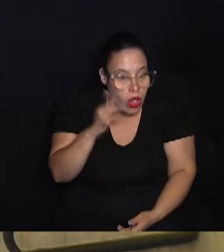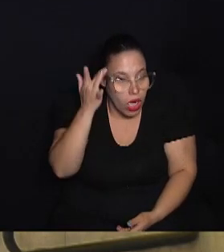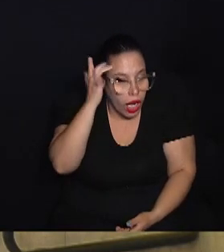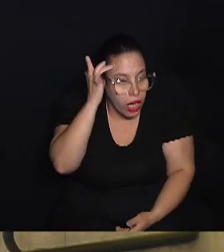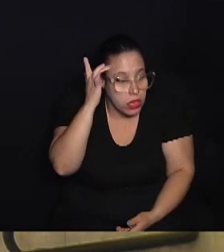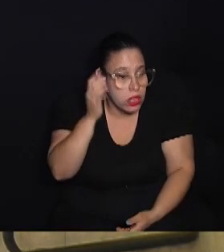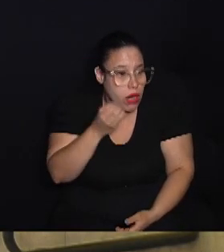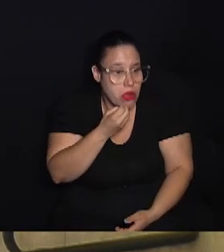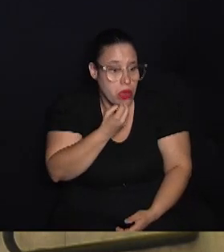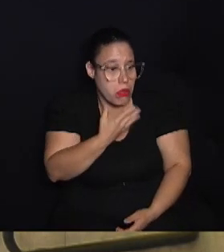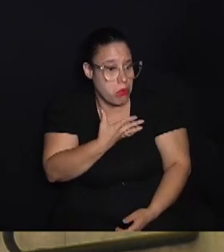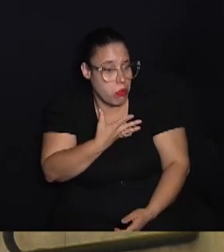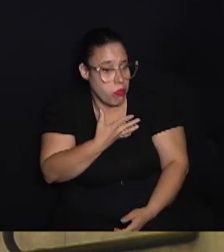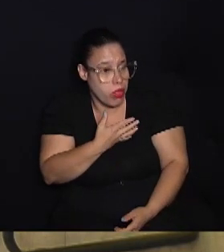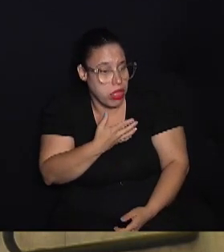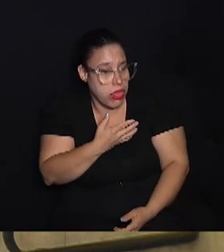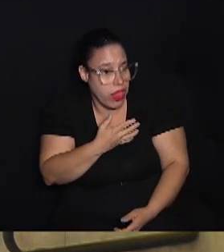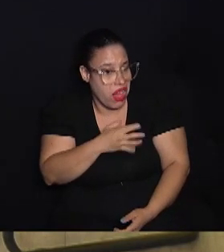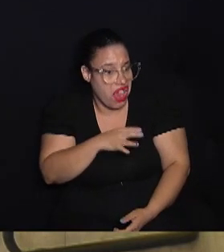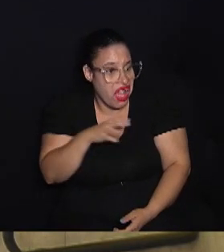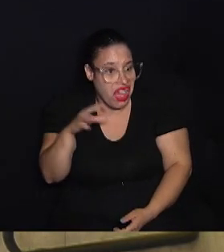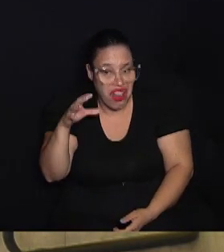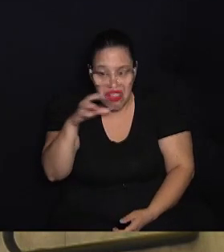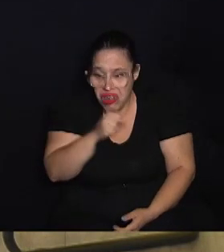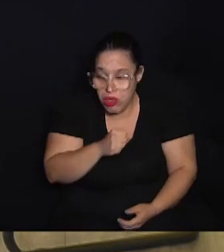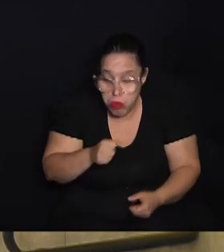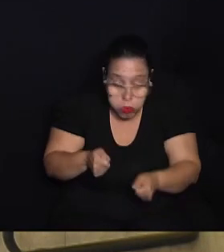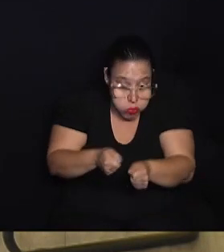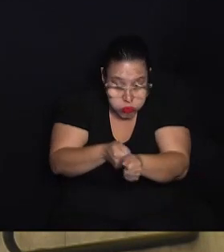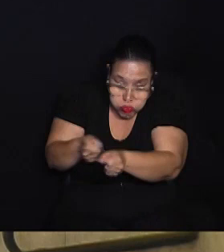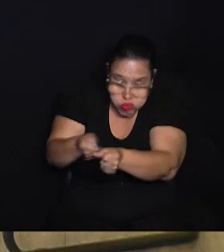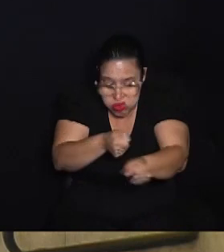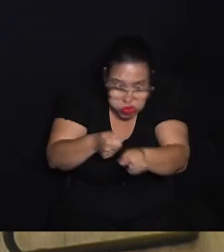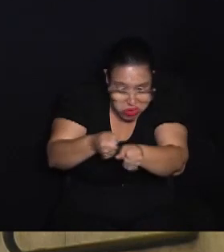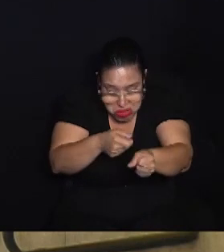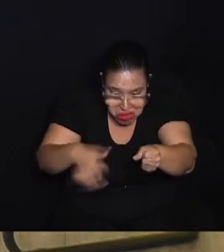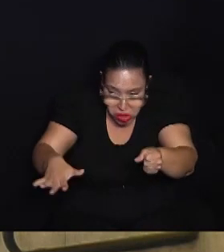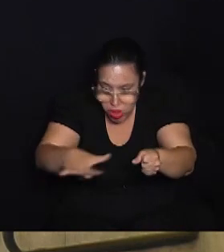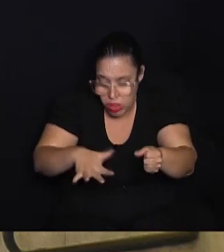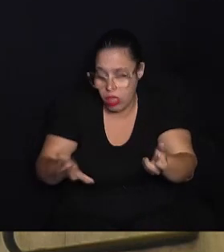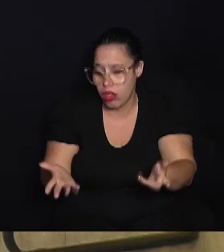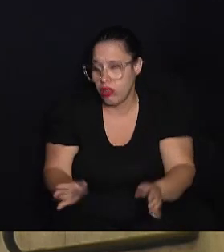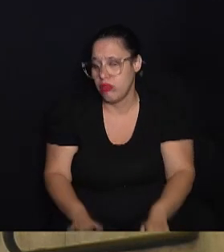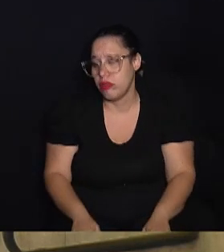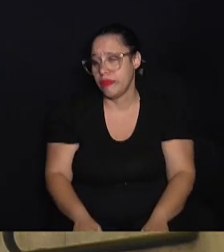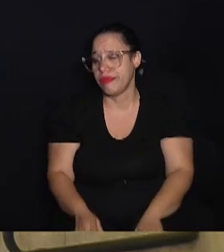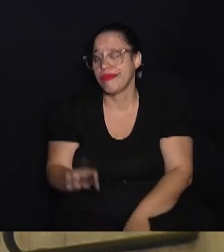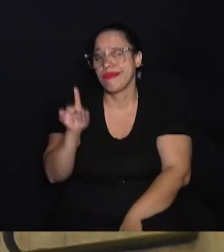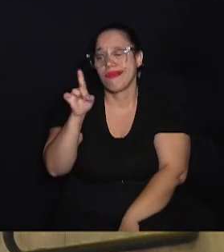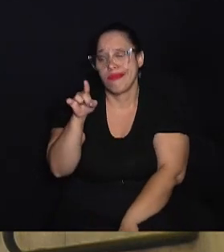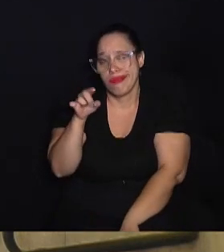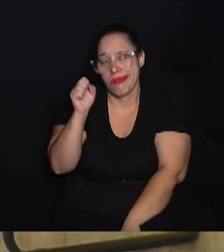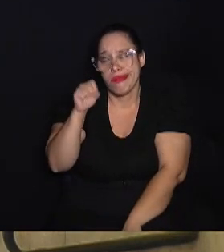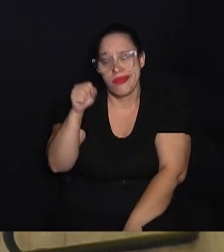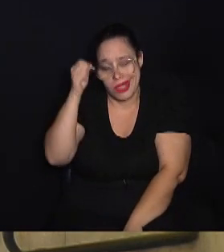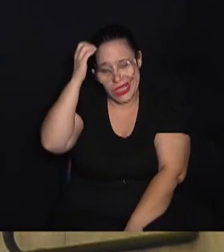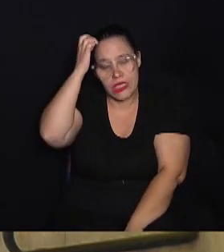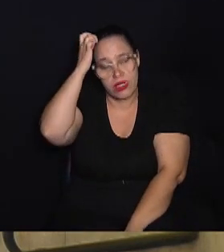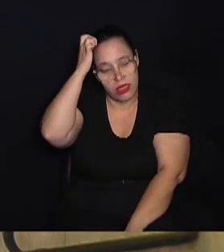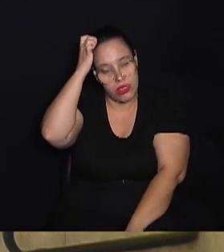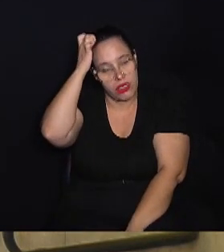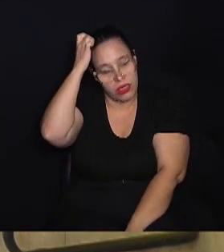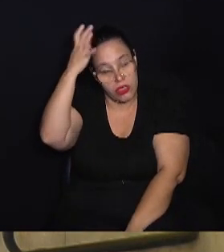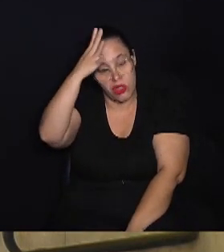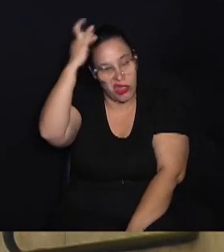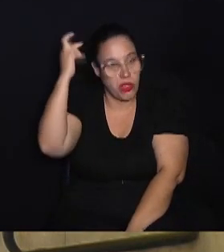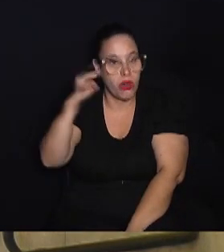tudo bem e de repente tem que continuar aquela operação naquele local? Sim, o Corpo de Bombeiros ele tem o know-how